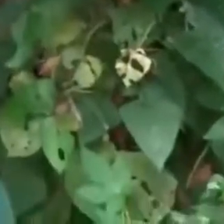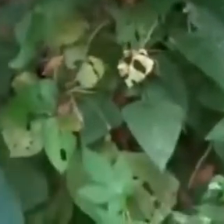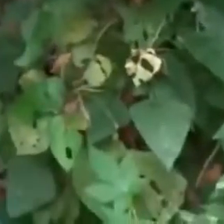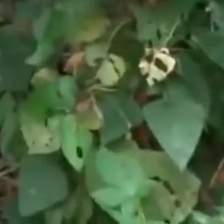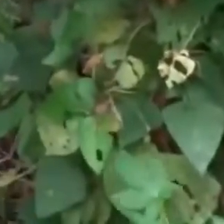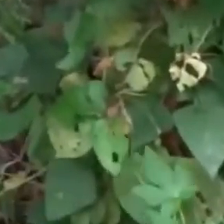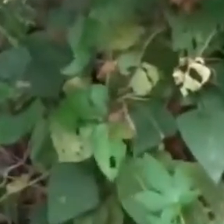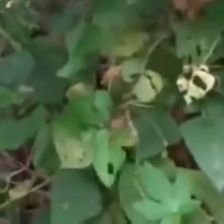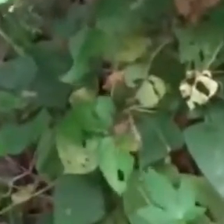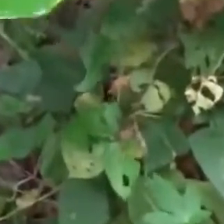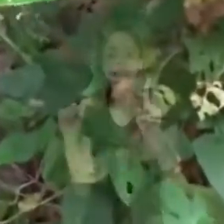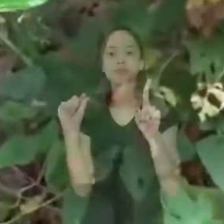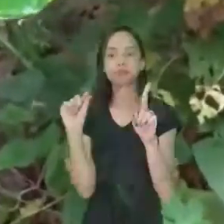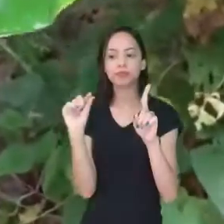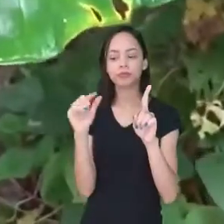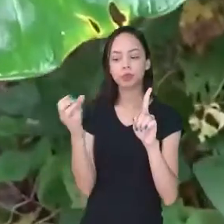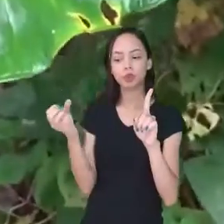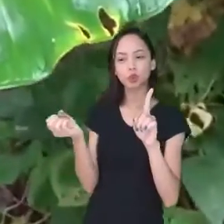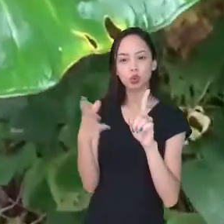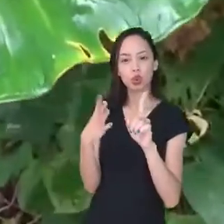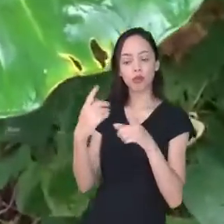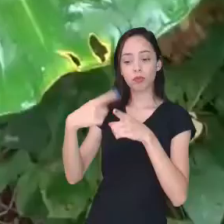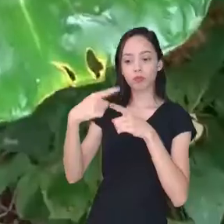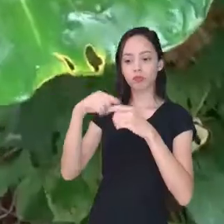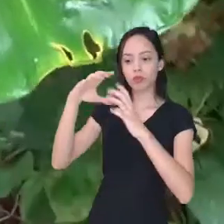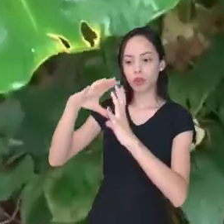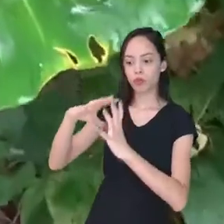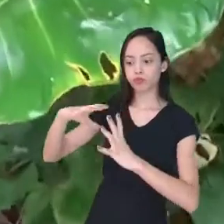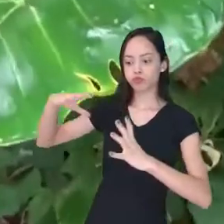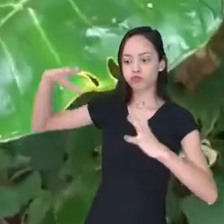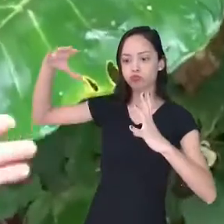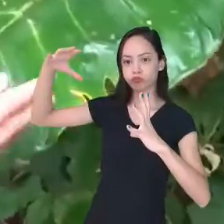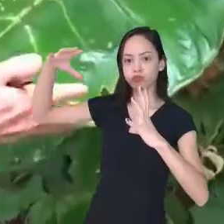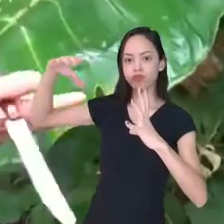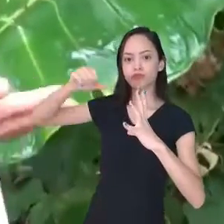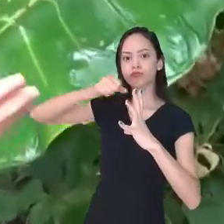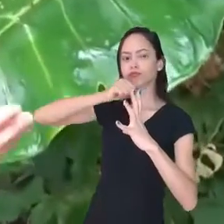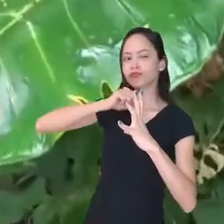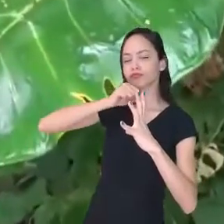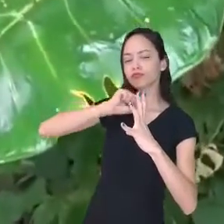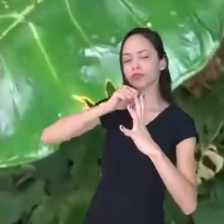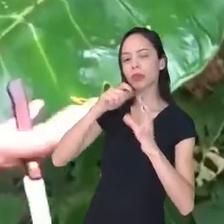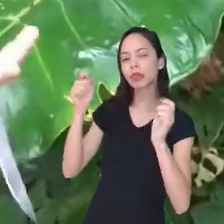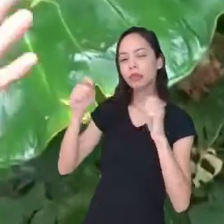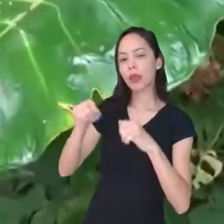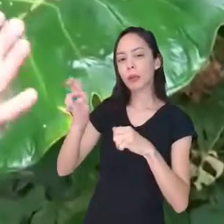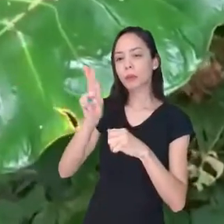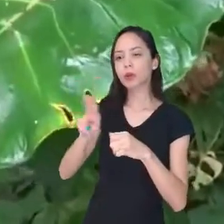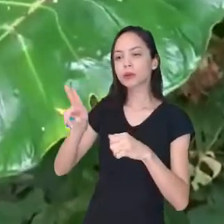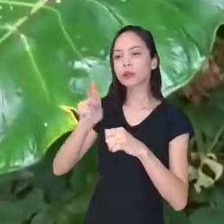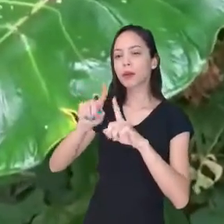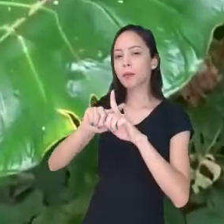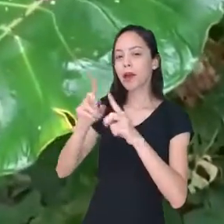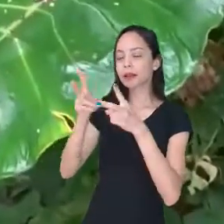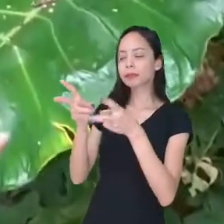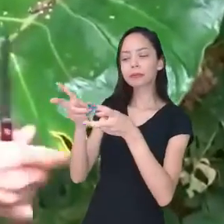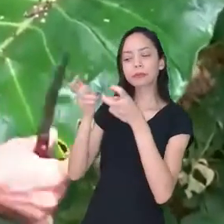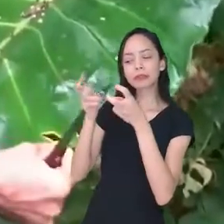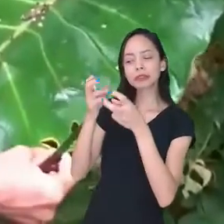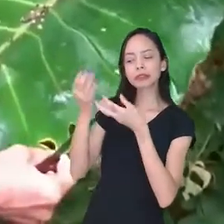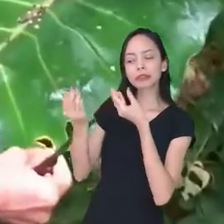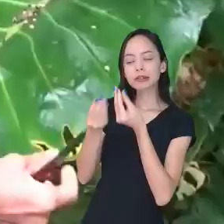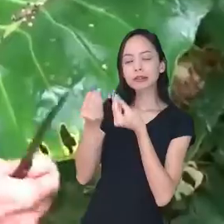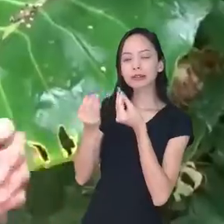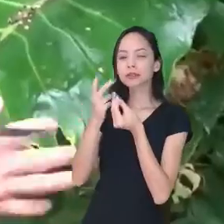folha mais nova, porque essas folhas mais velhas, assim, apesar de dar para usar, pelo aspecto a gente já não quer usar